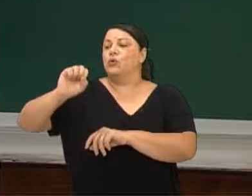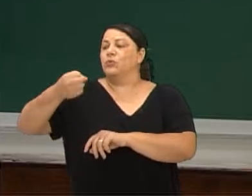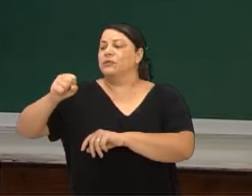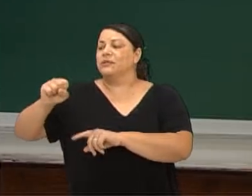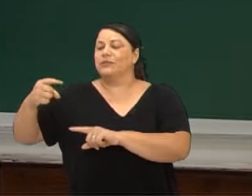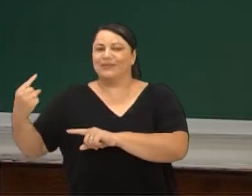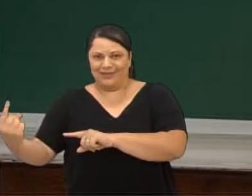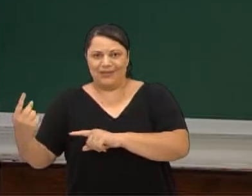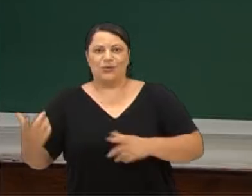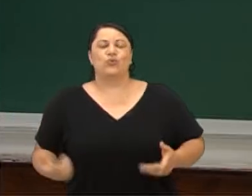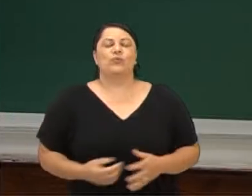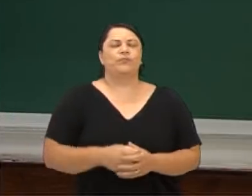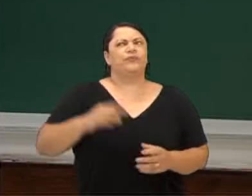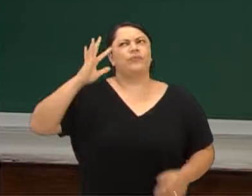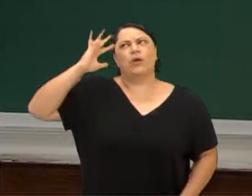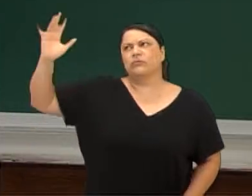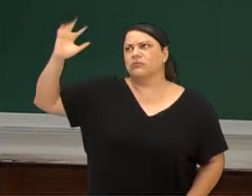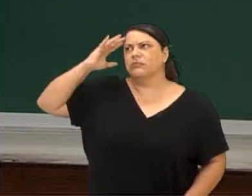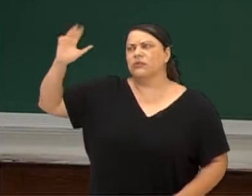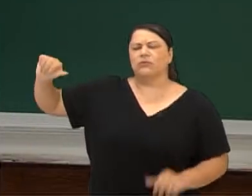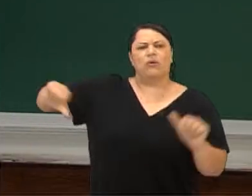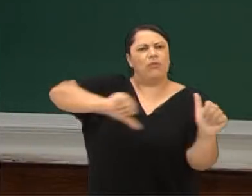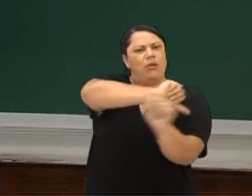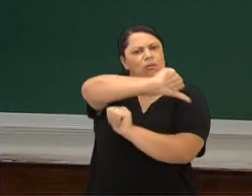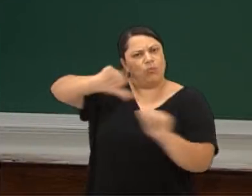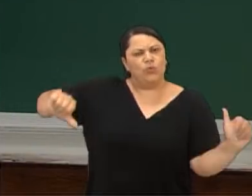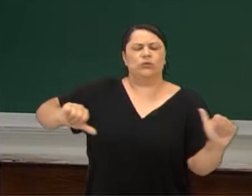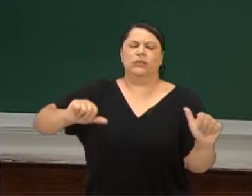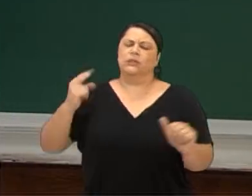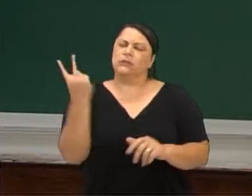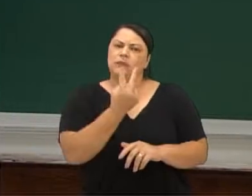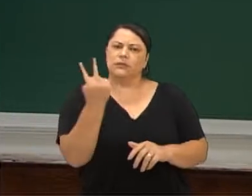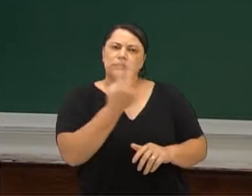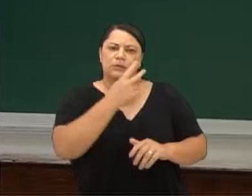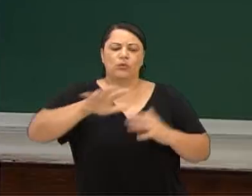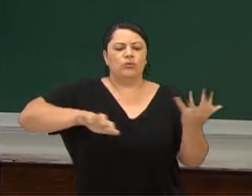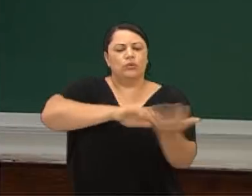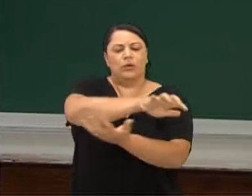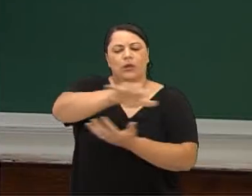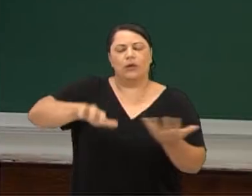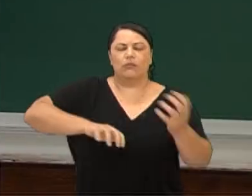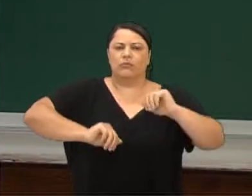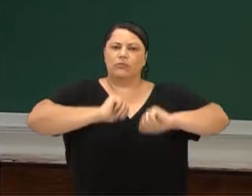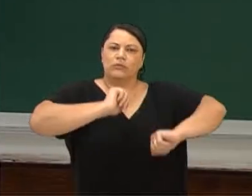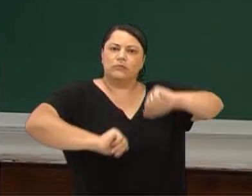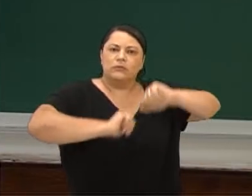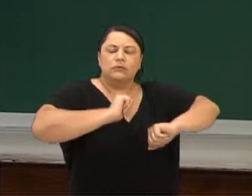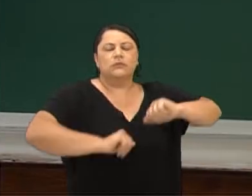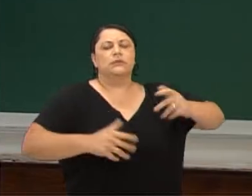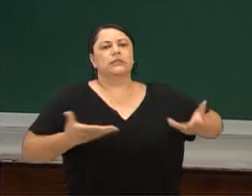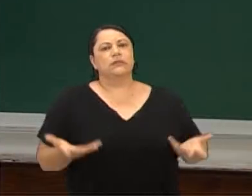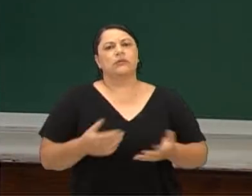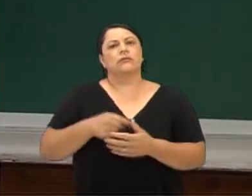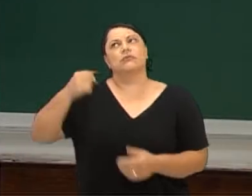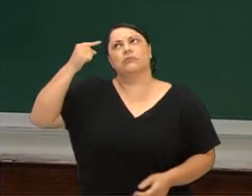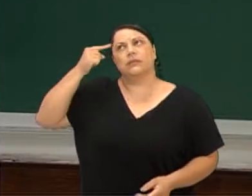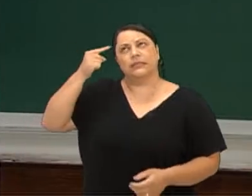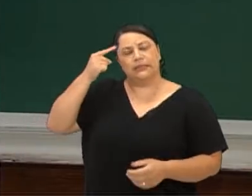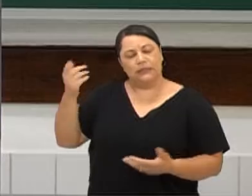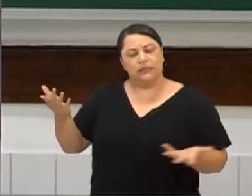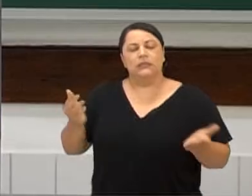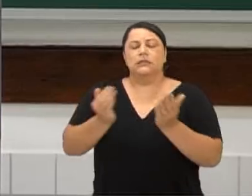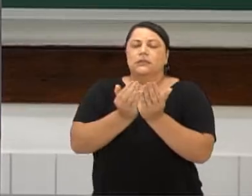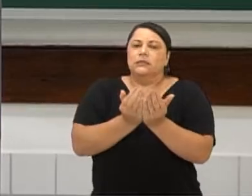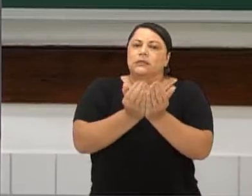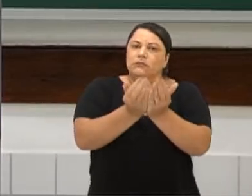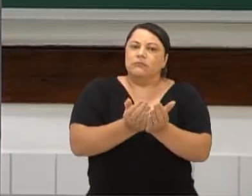sobre uma mudança significativa da Segunda Revolução Industrial. Então vamos pensar que esse barco a vapor,